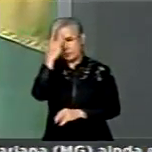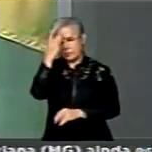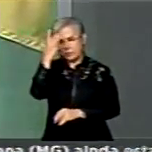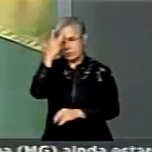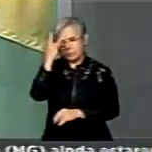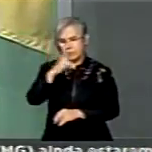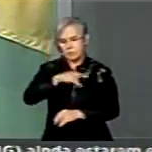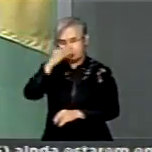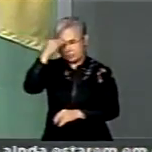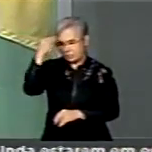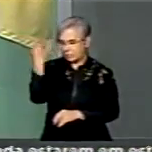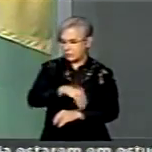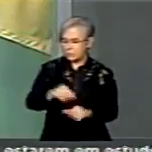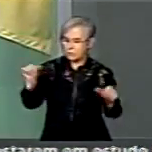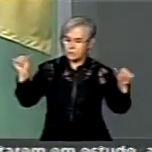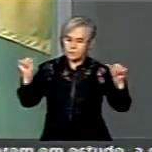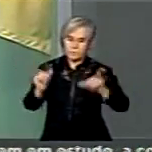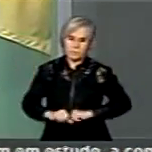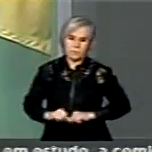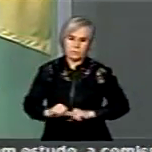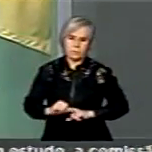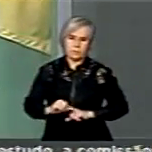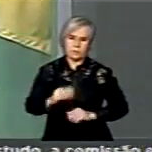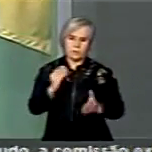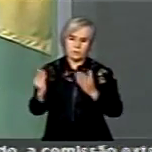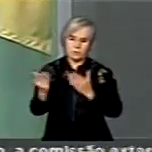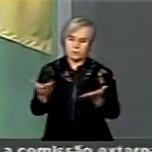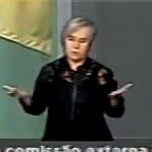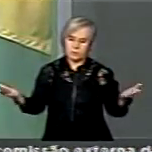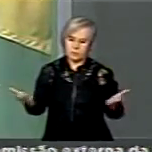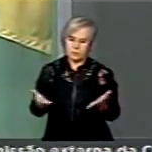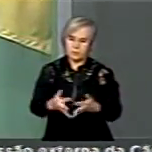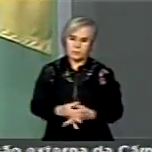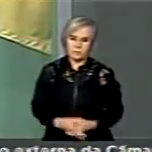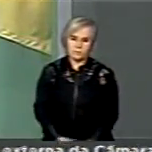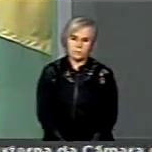frustração ainda maior do problema que nós vivemos hoje. Muito obrigado, presidente Eduardo Cunha.